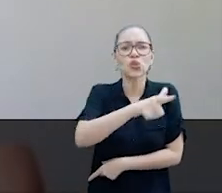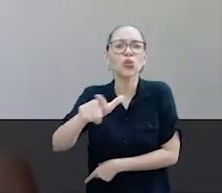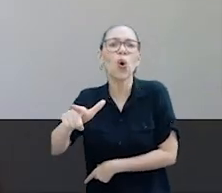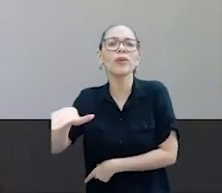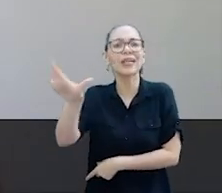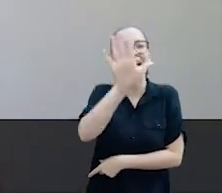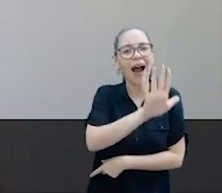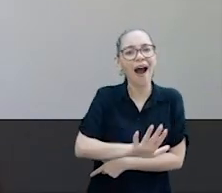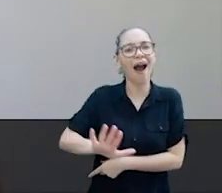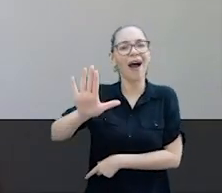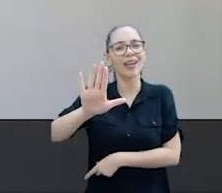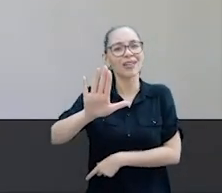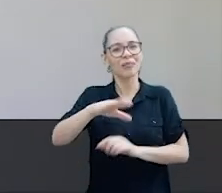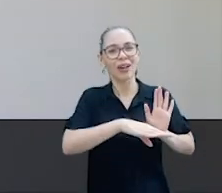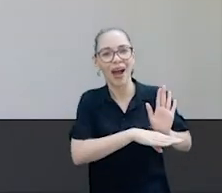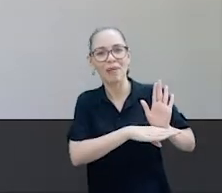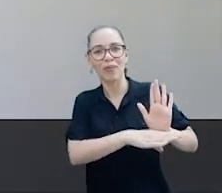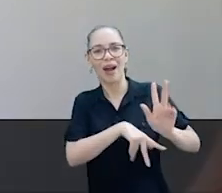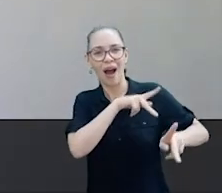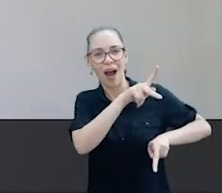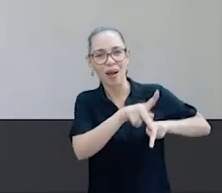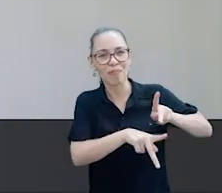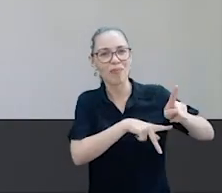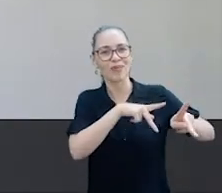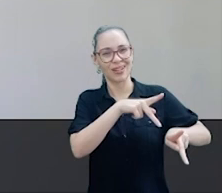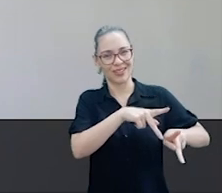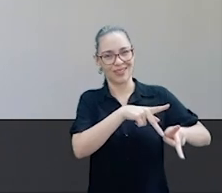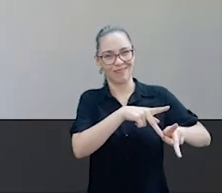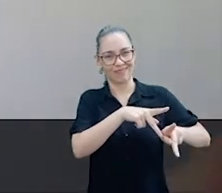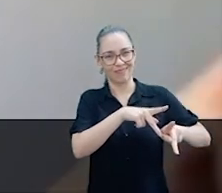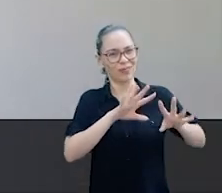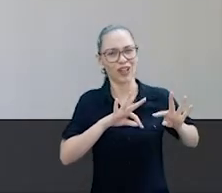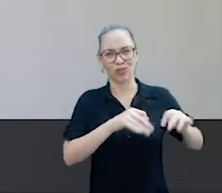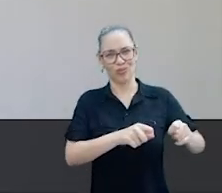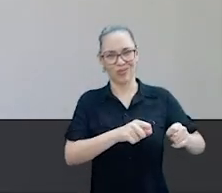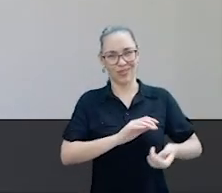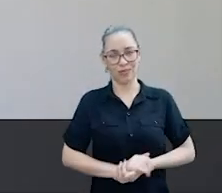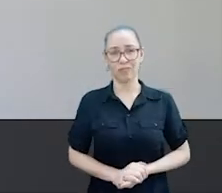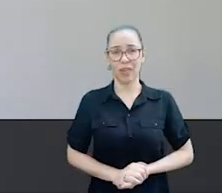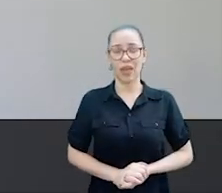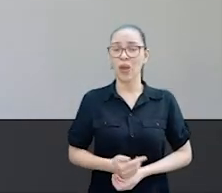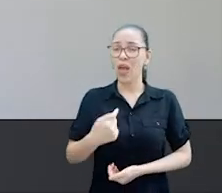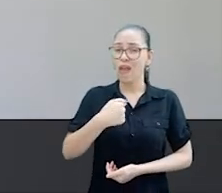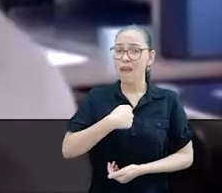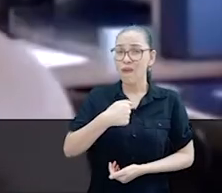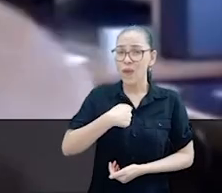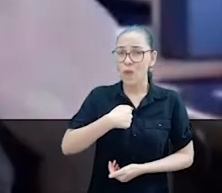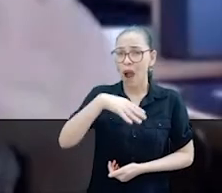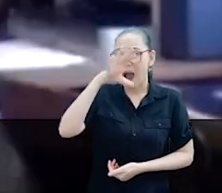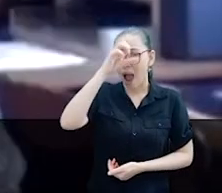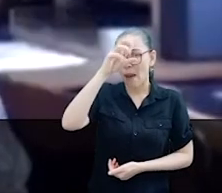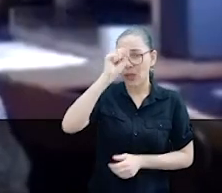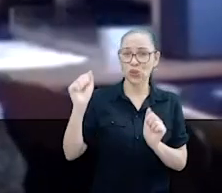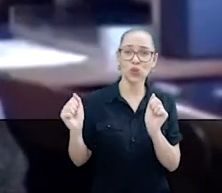conhecimento e oferecesse algo de melhor, algo para todas as pessoas. O que eu